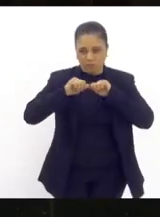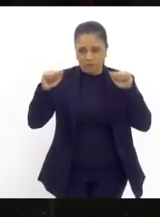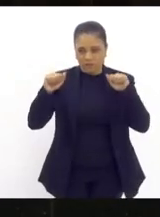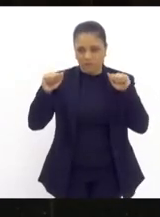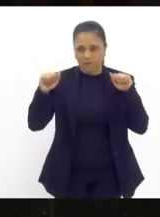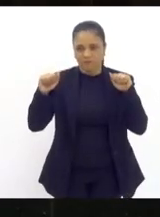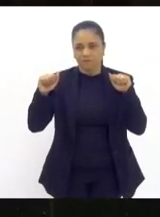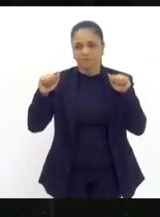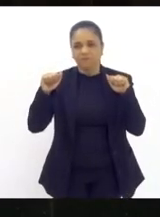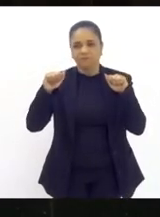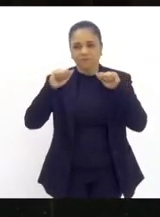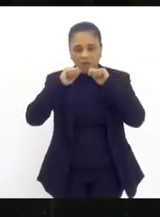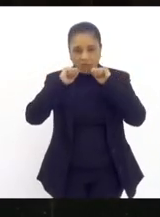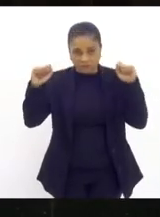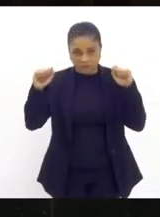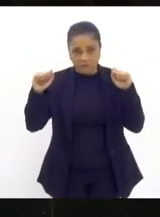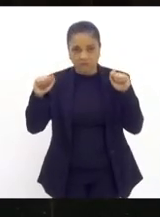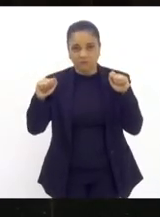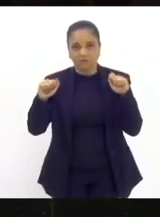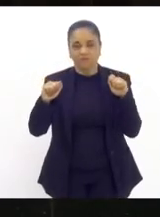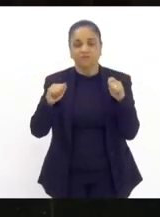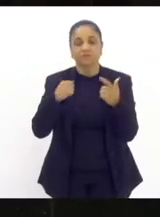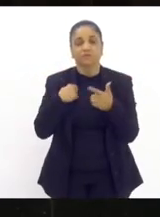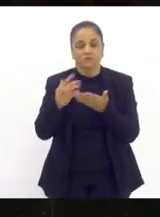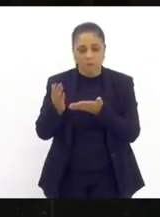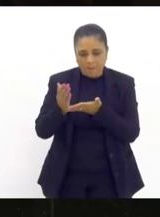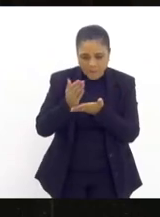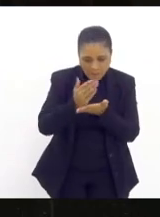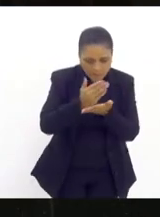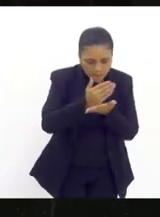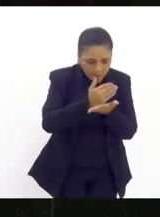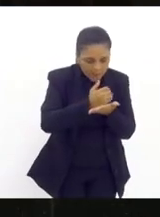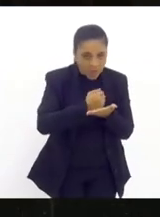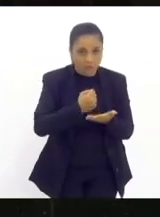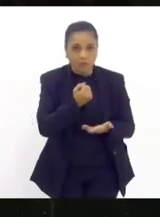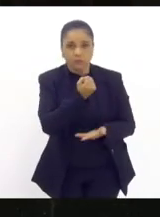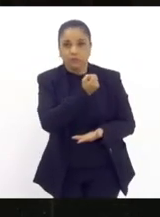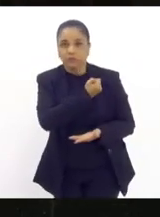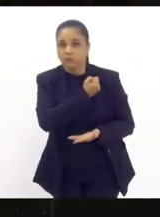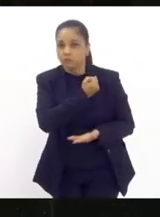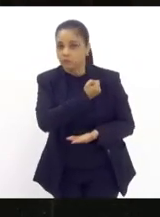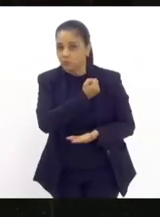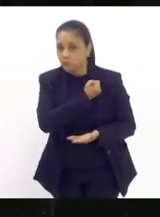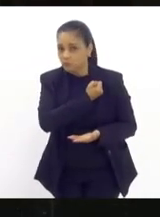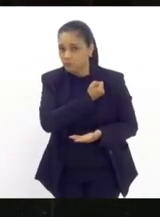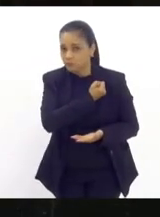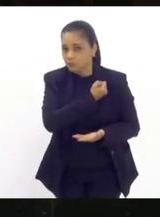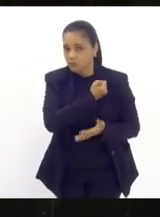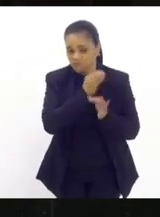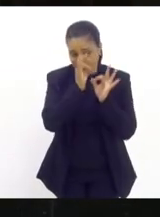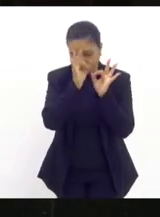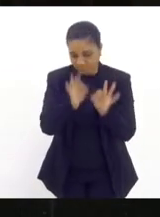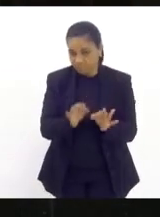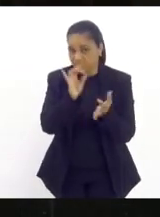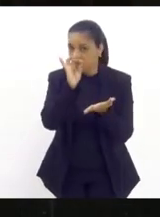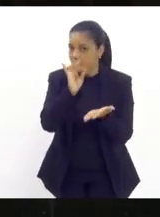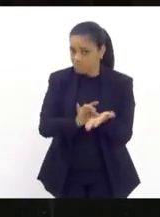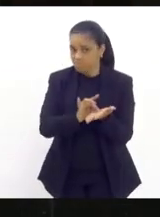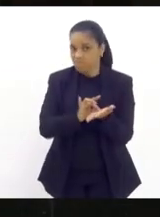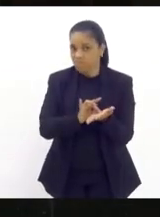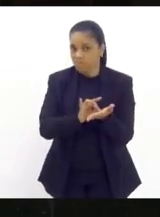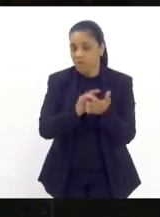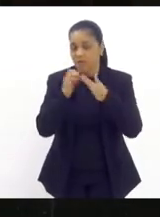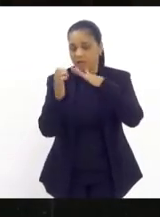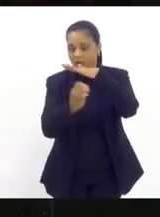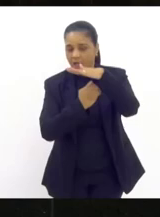e nós constatamos por números que não foram inventados são dados oficiais da